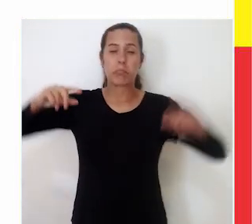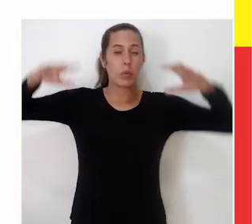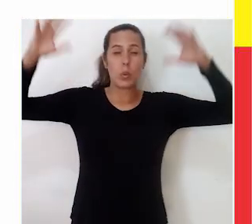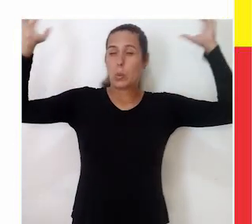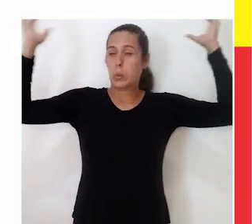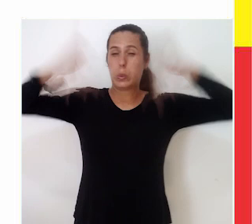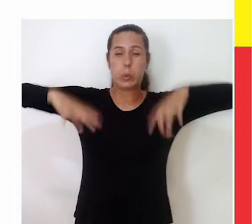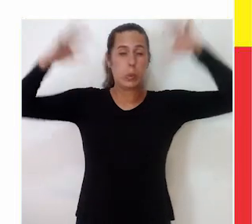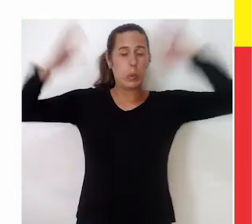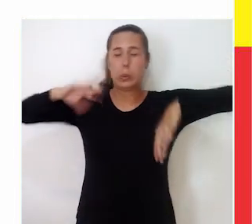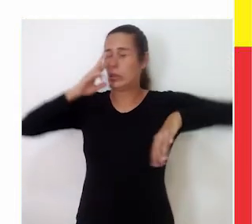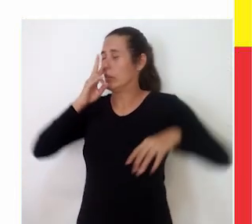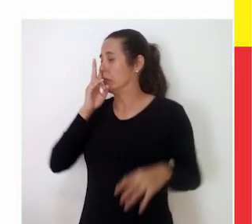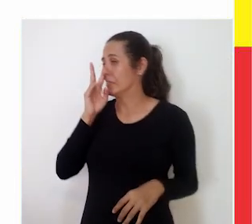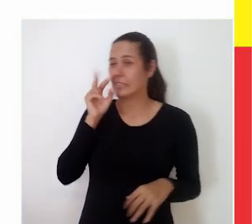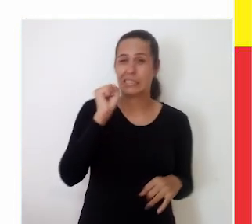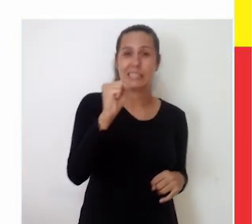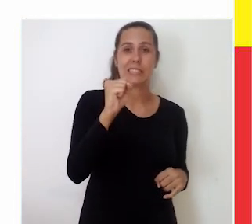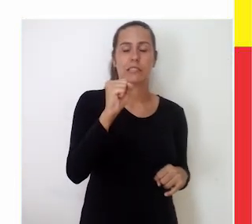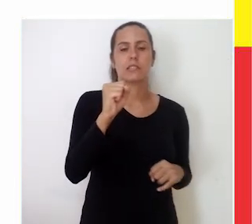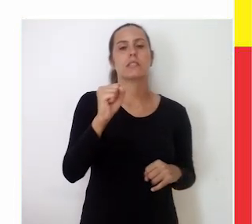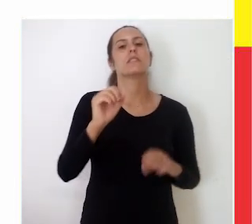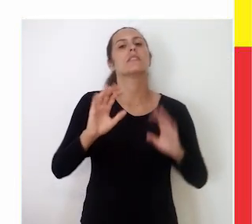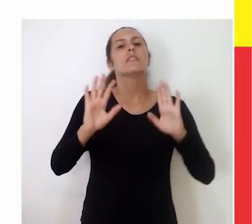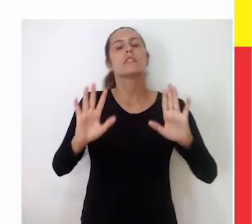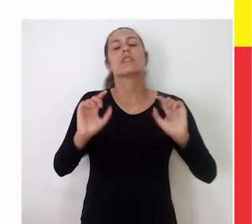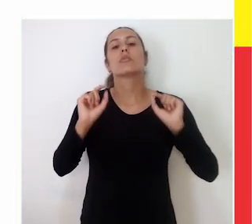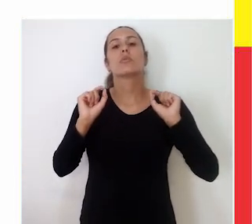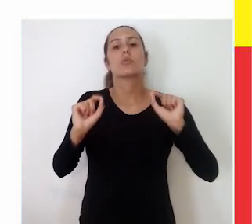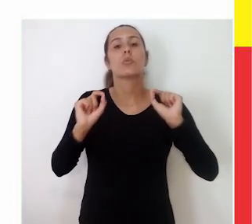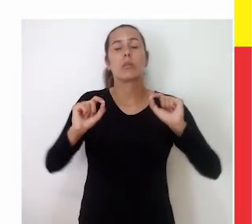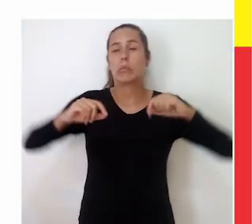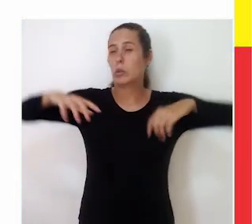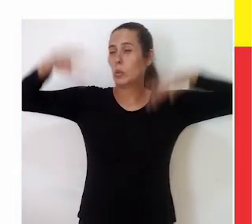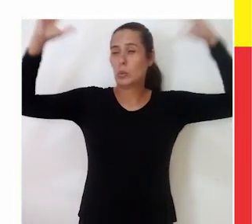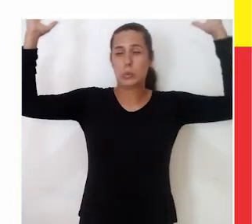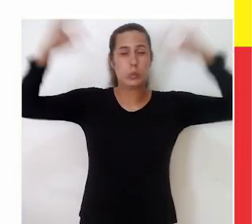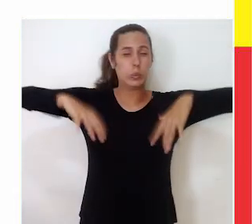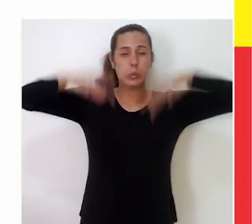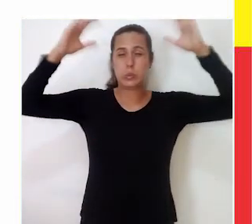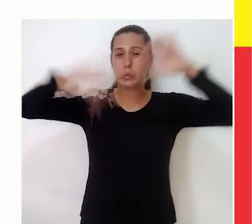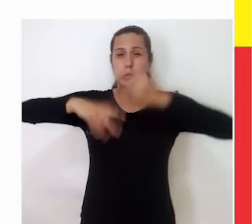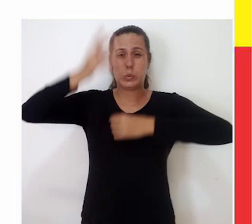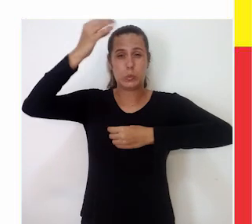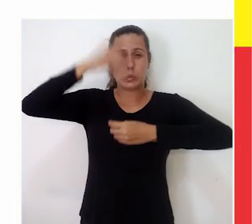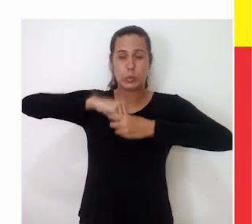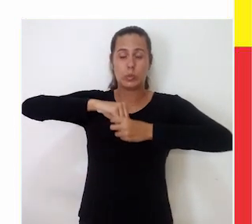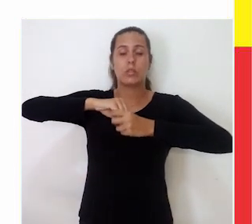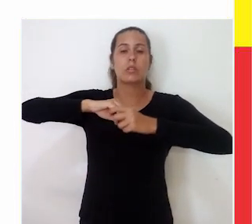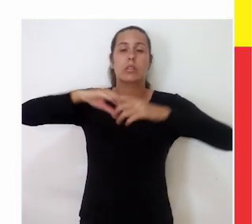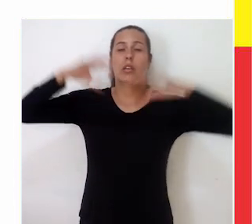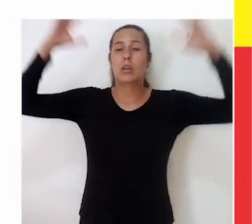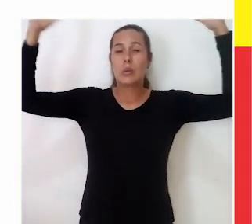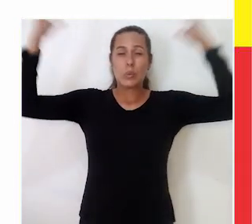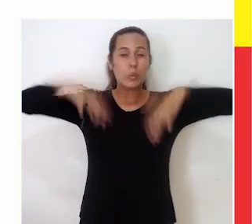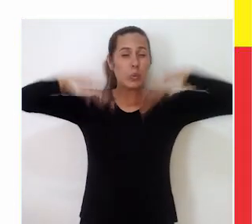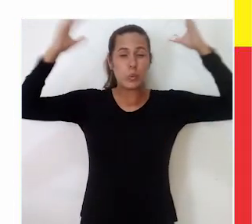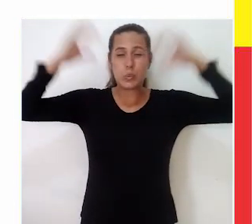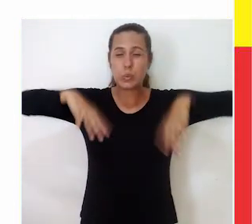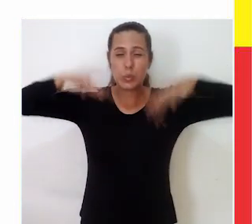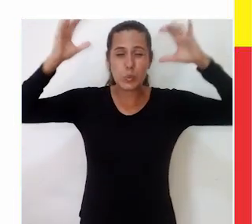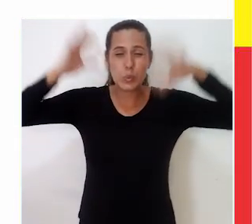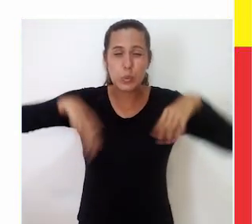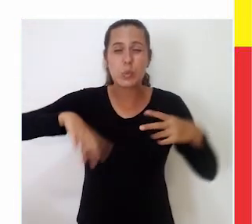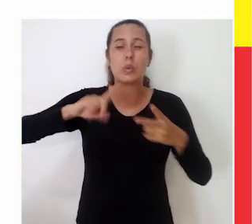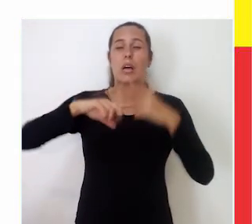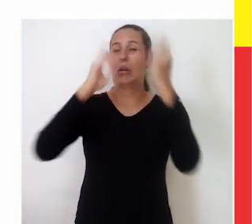atmosférica violenta. Tá certo? É uma condição atmosférica violenta. Uma condição maior de chuva, uma condição